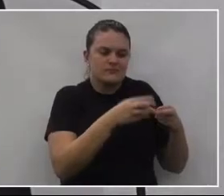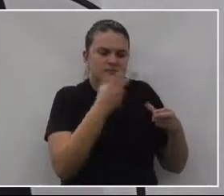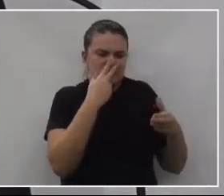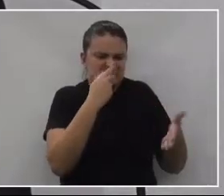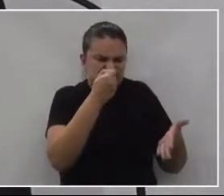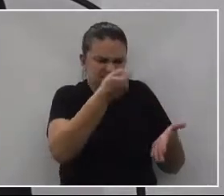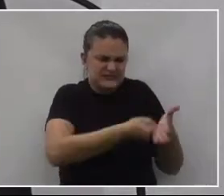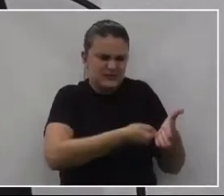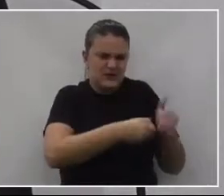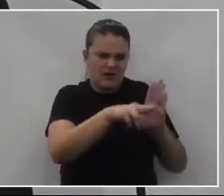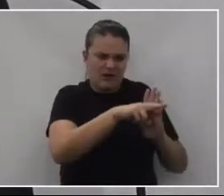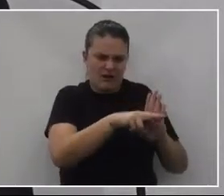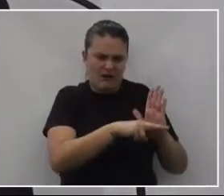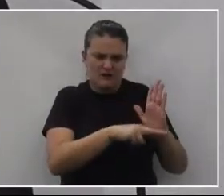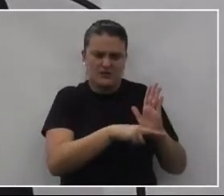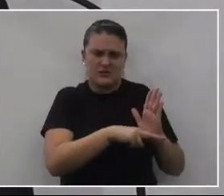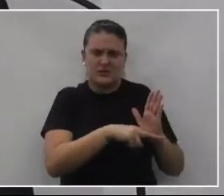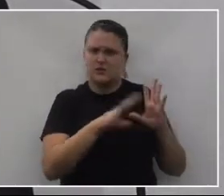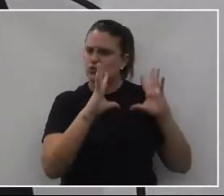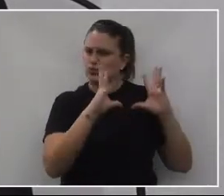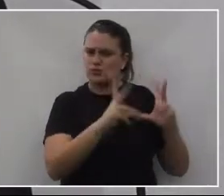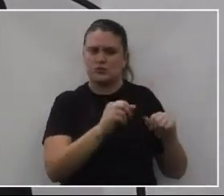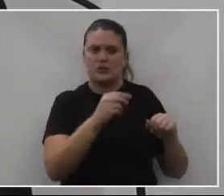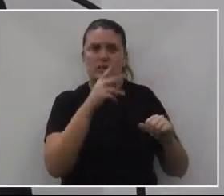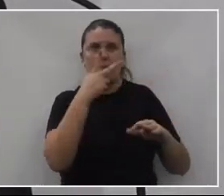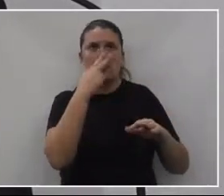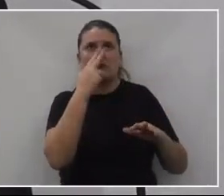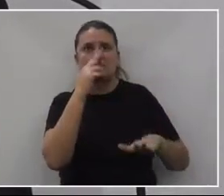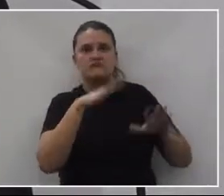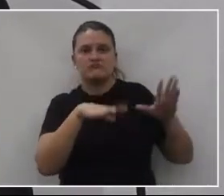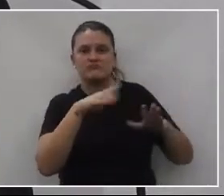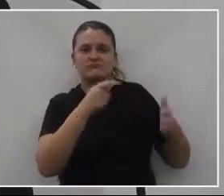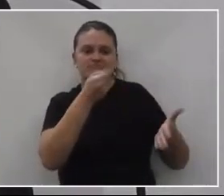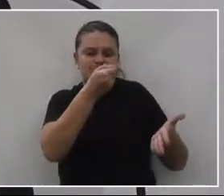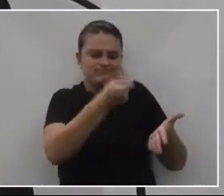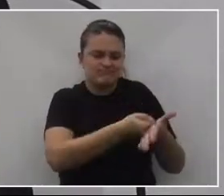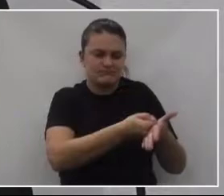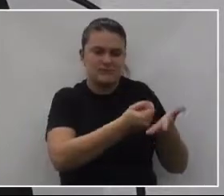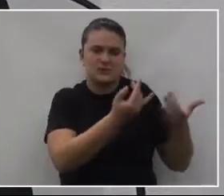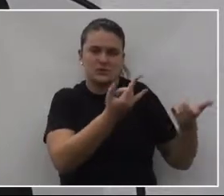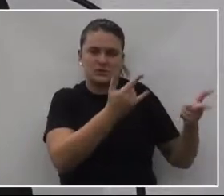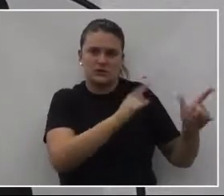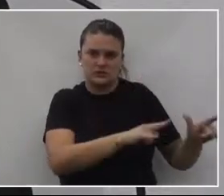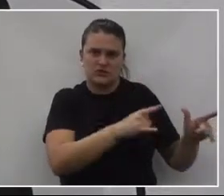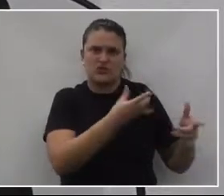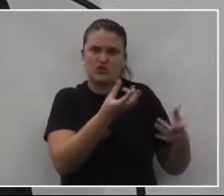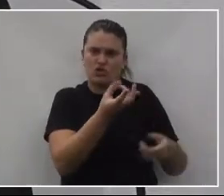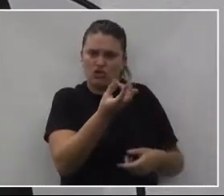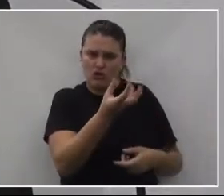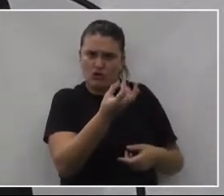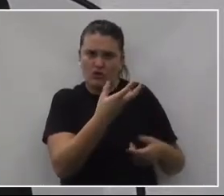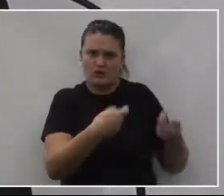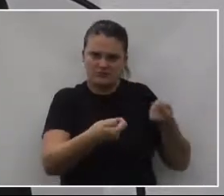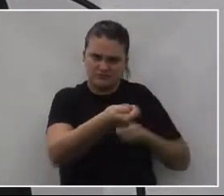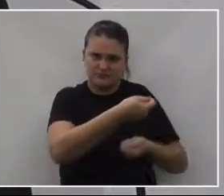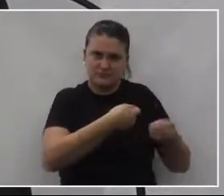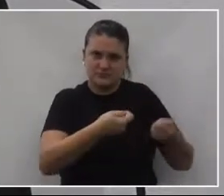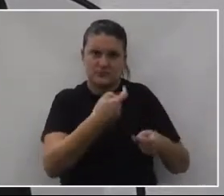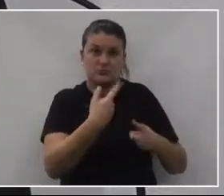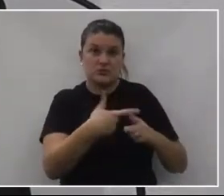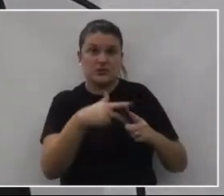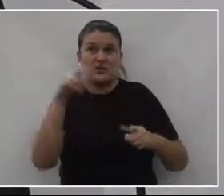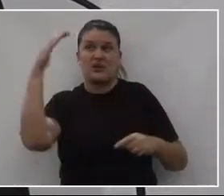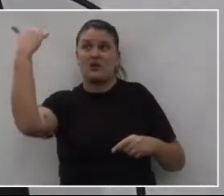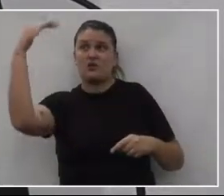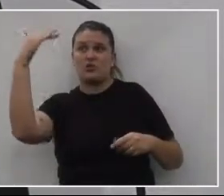rígidos, muitas vezes, não, eu diria que quase a totalidade dos casos, somos mais rígidos com os adolescentes envolvidos com a traficância do que vem ocorrendo com os